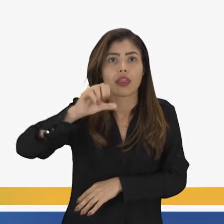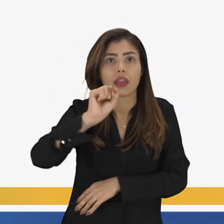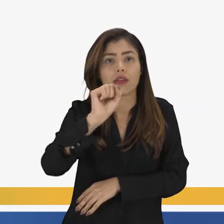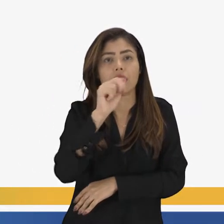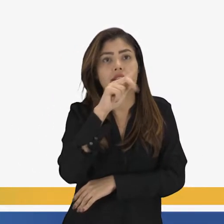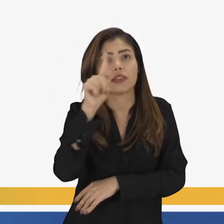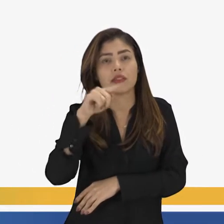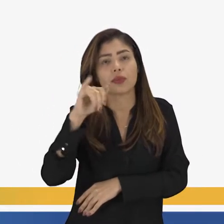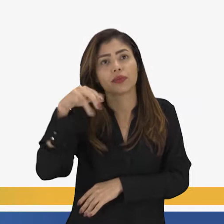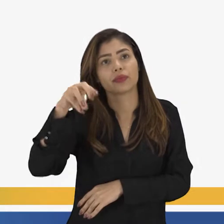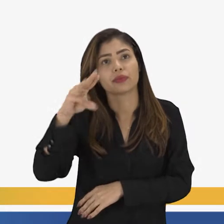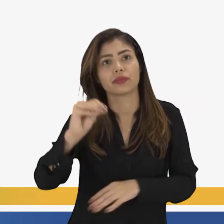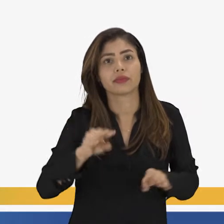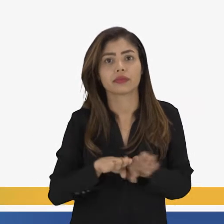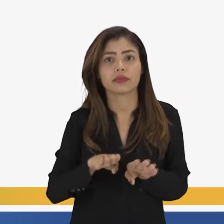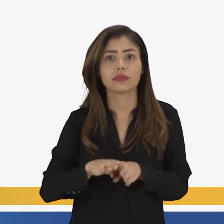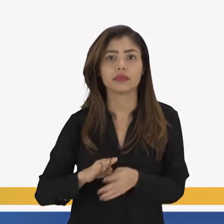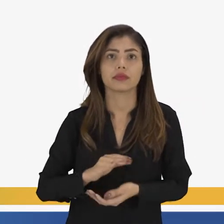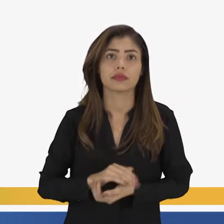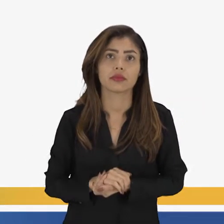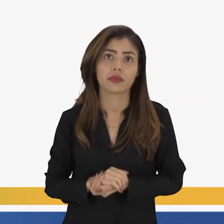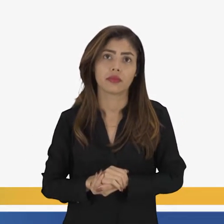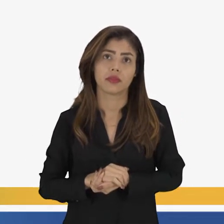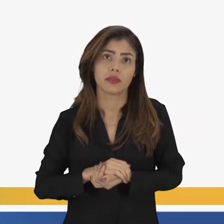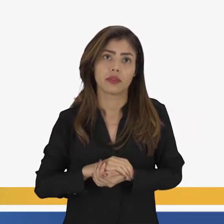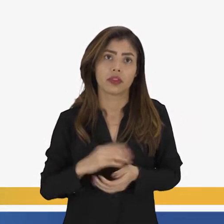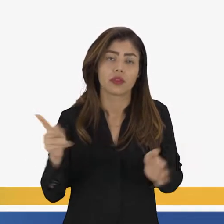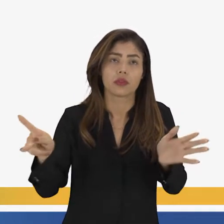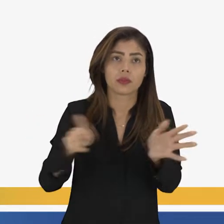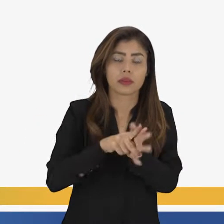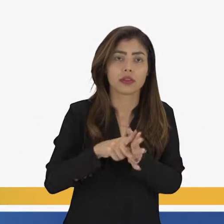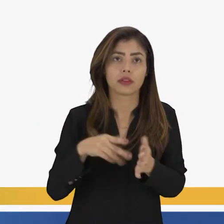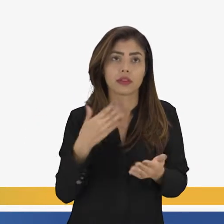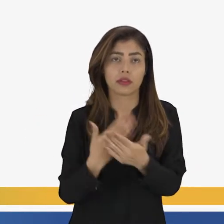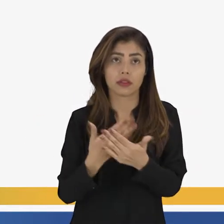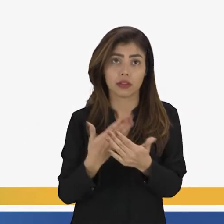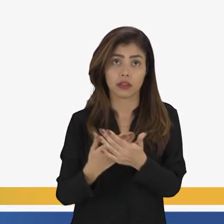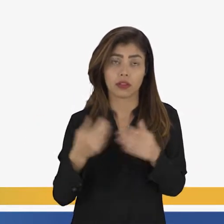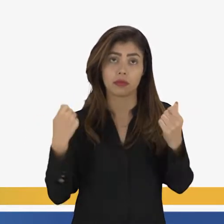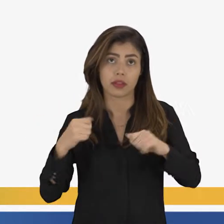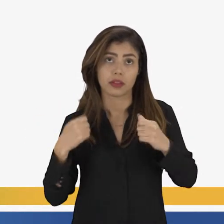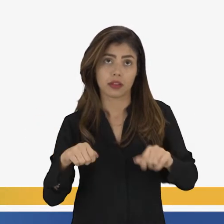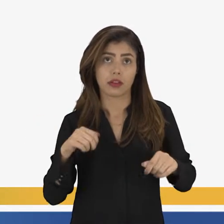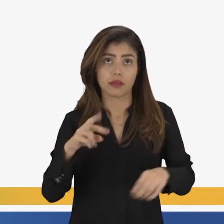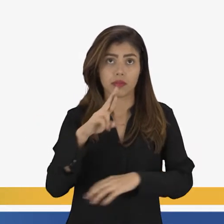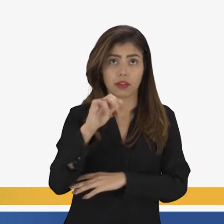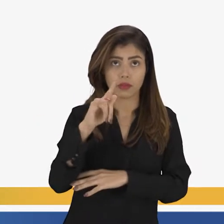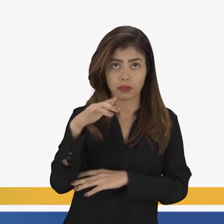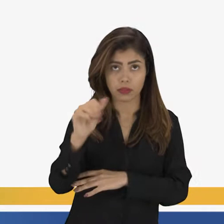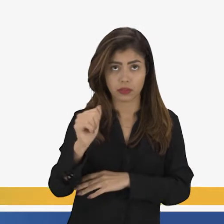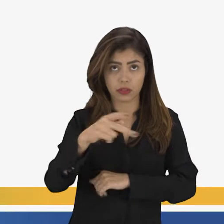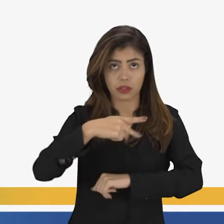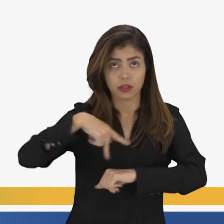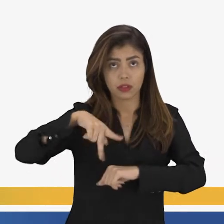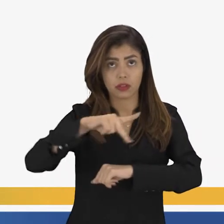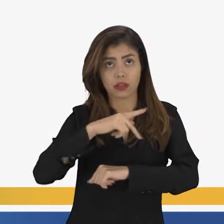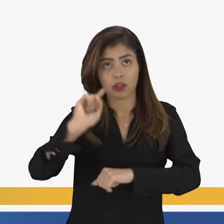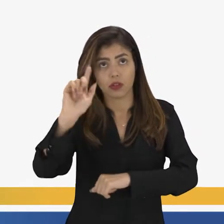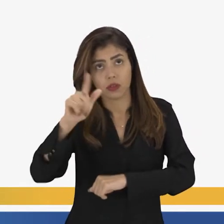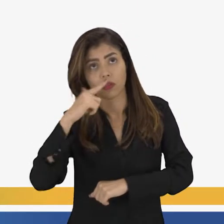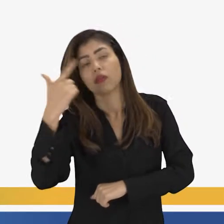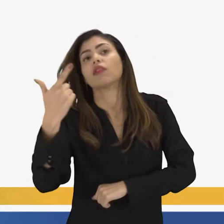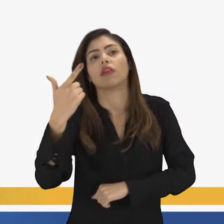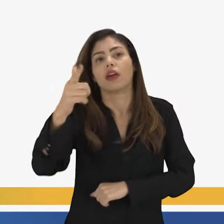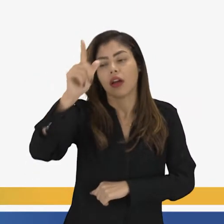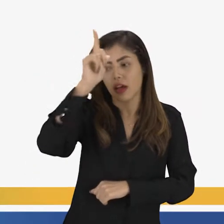vamos falar daqui a pouquinho, tá? Os próprios estudiosos, esses dois rapazes aí que a gente falou, tiveram que fugir